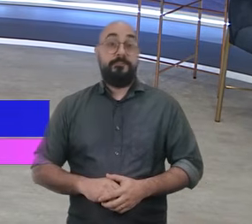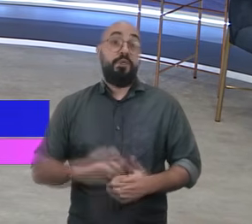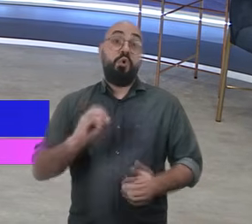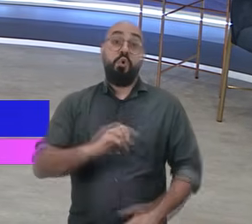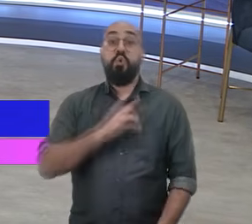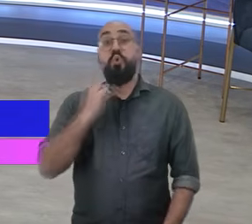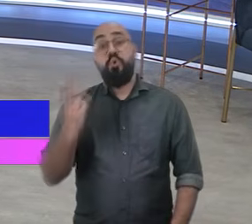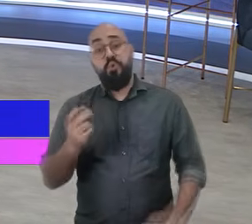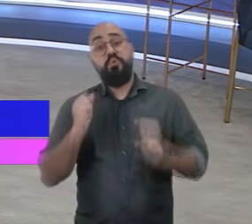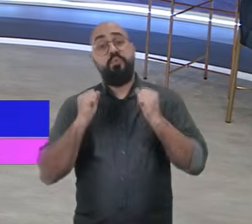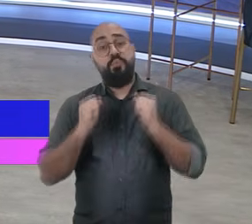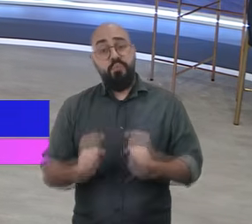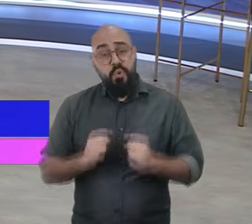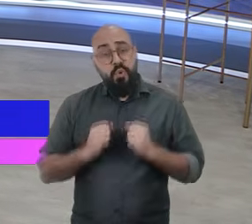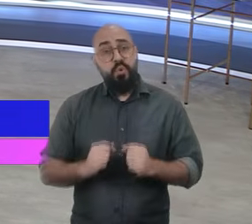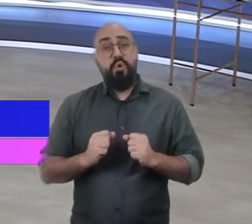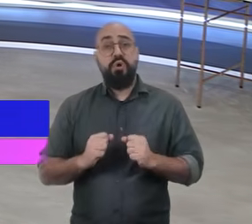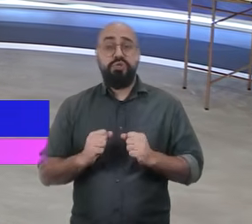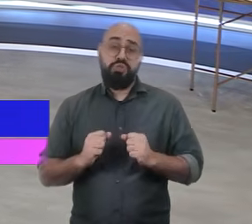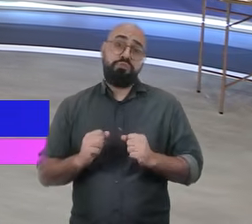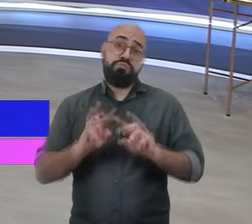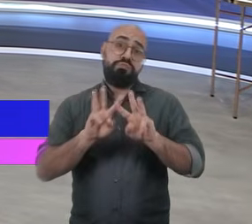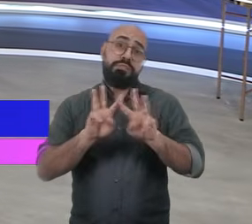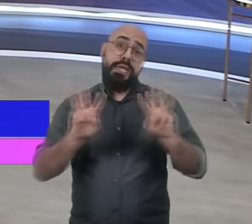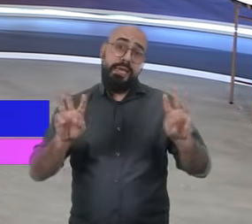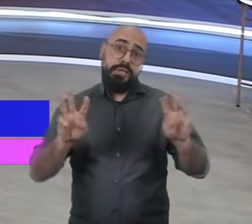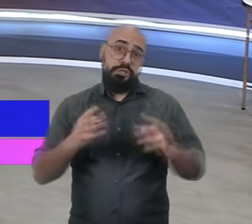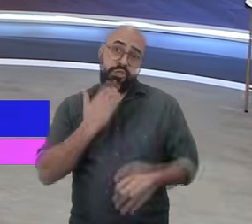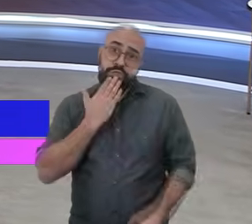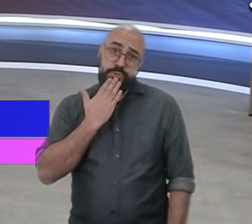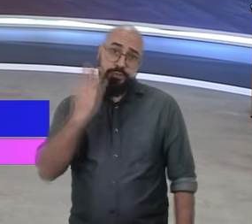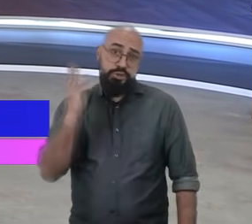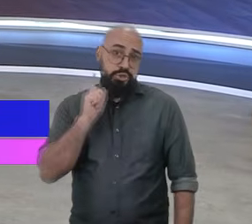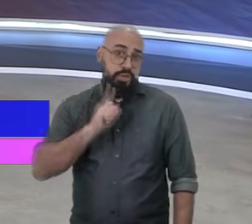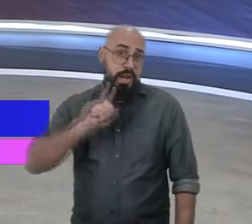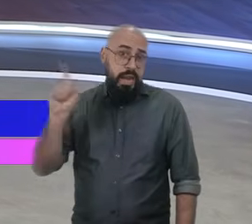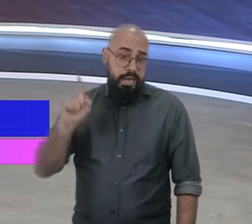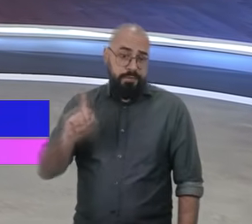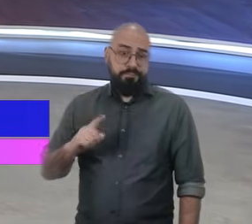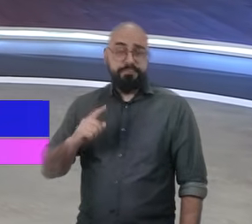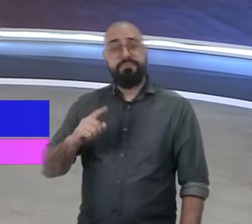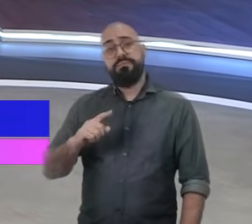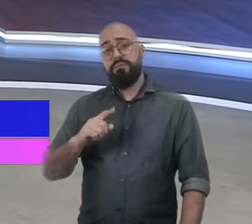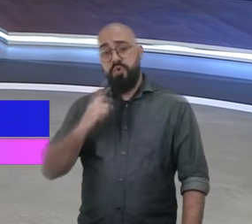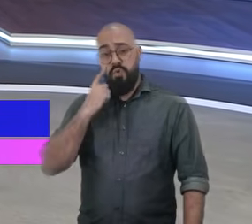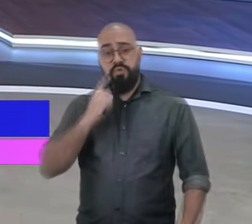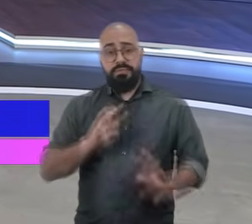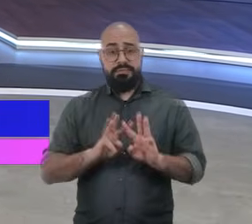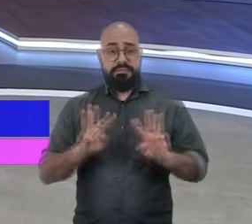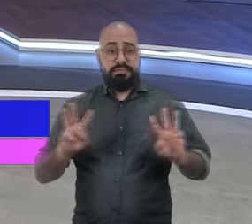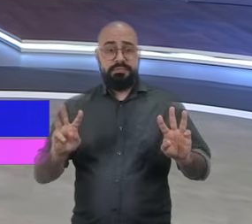tela. Ou você também pode ir no nosso site. O site é